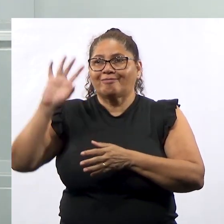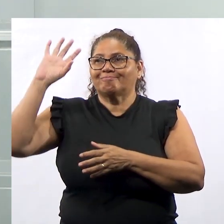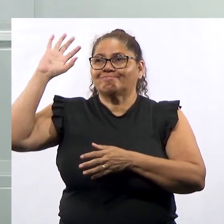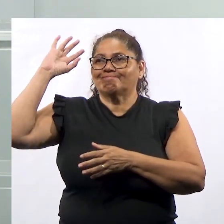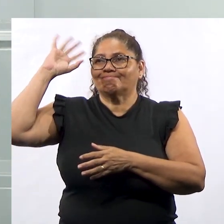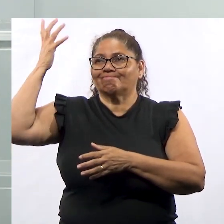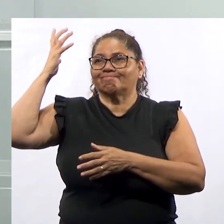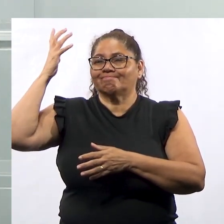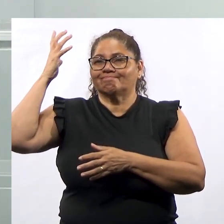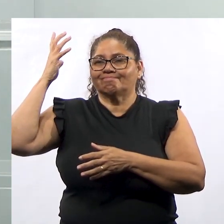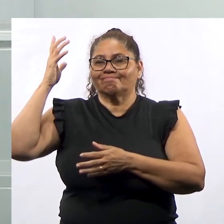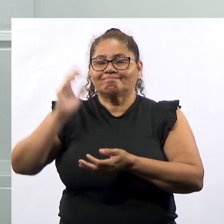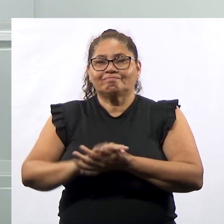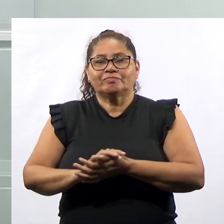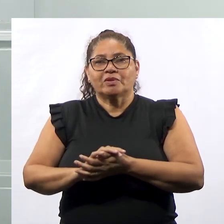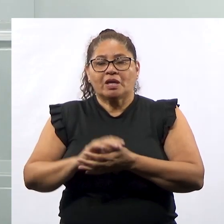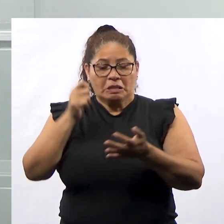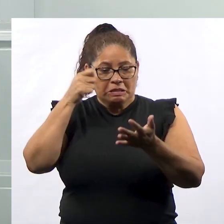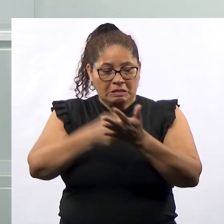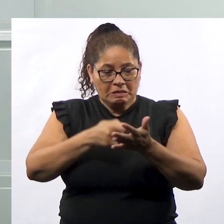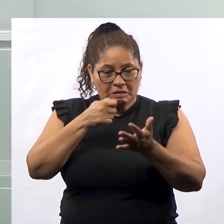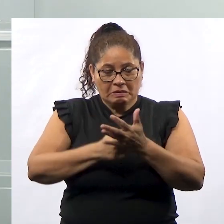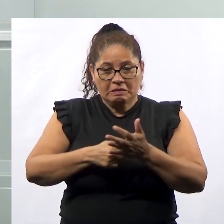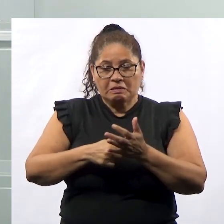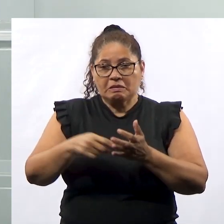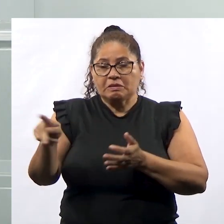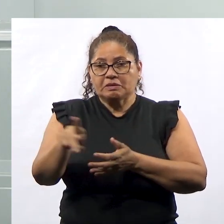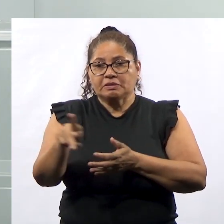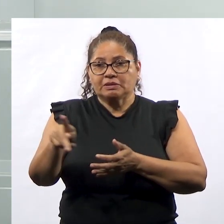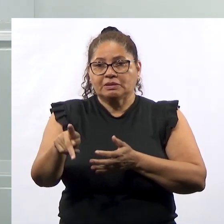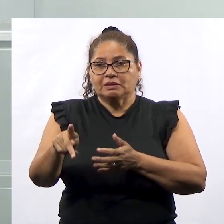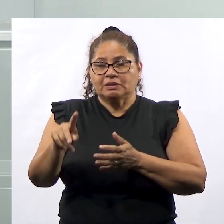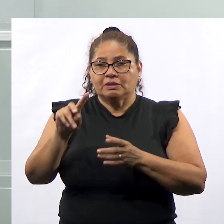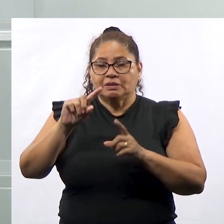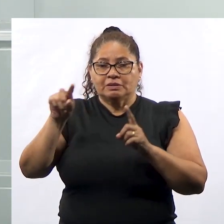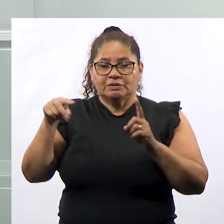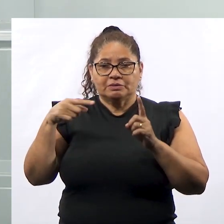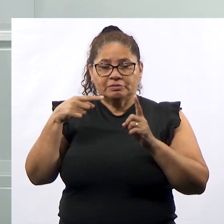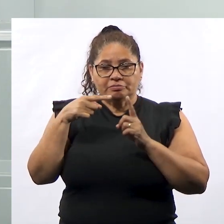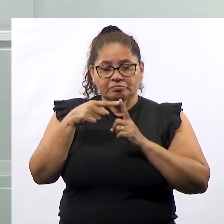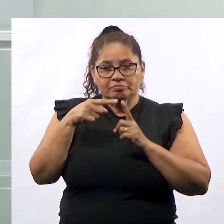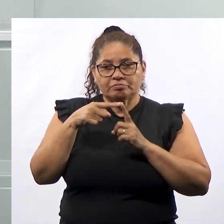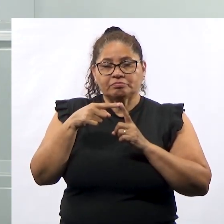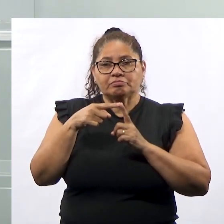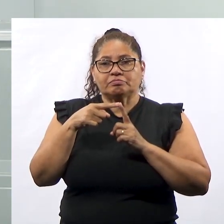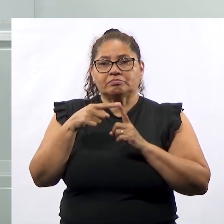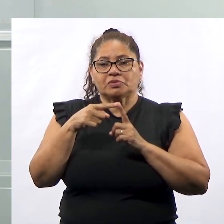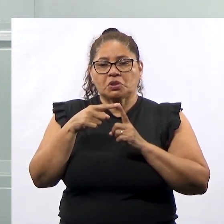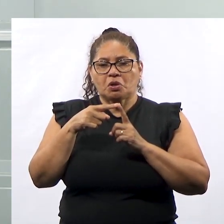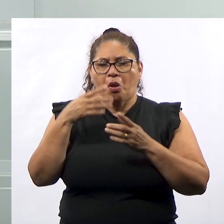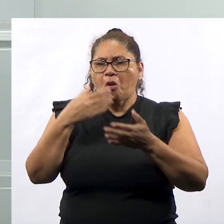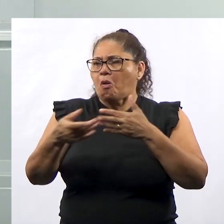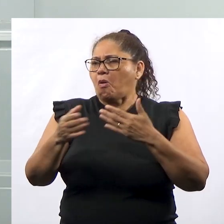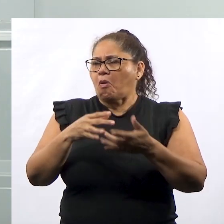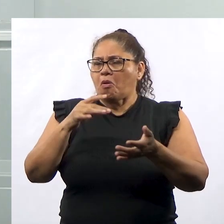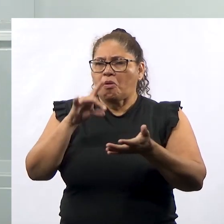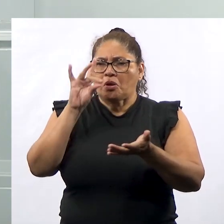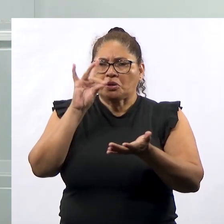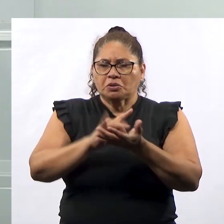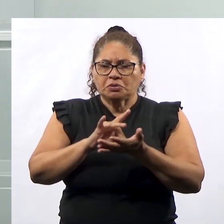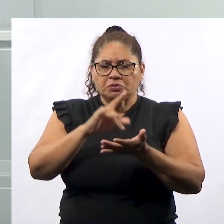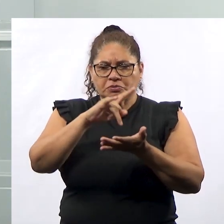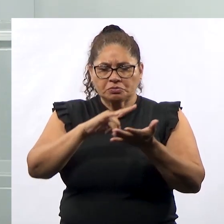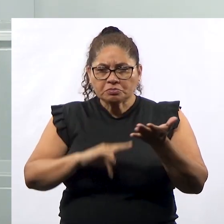decisão. Difícil obrigar um professor a trabalhar na perspectiva intercultural. Qualquer documento oficial poderia